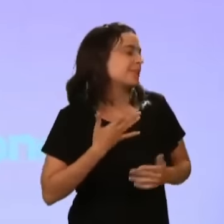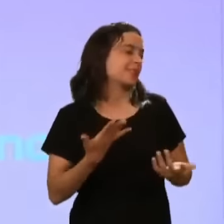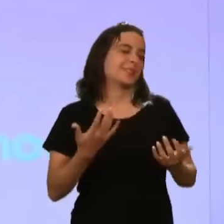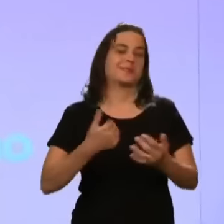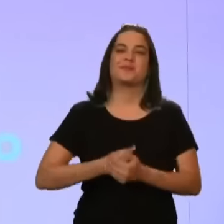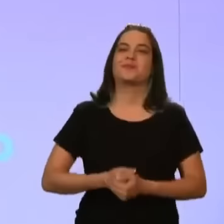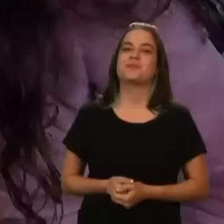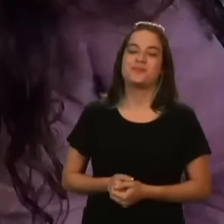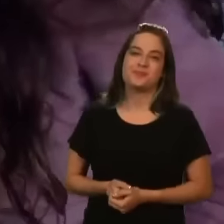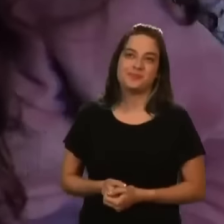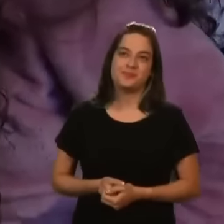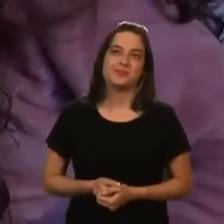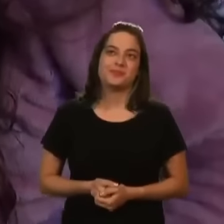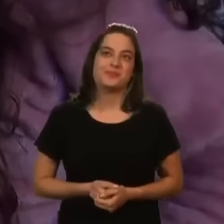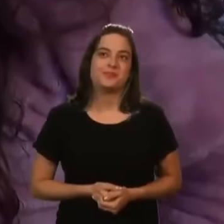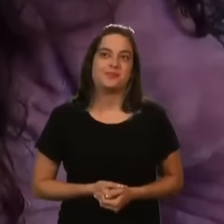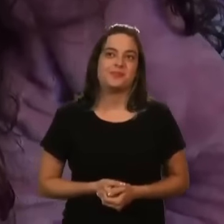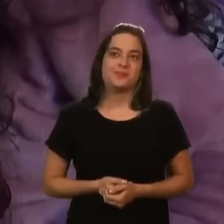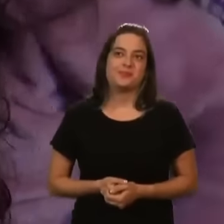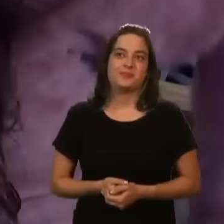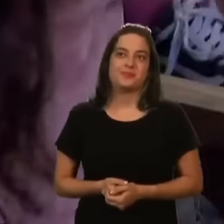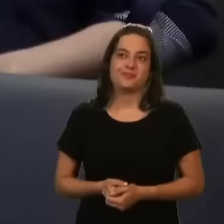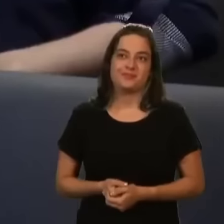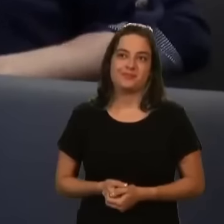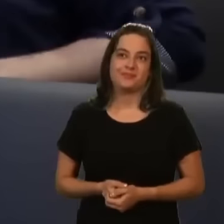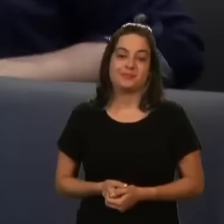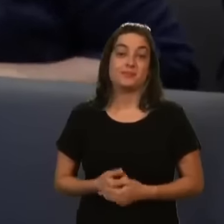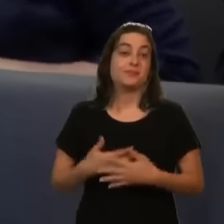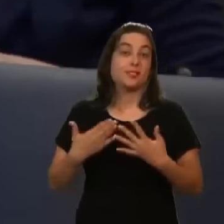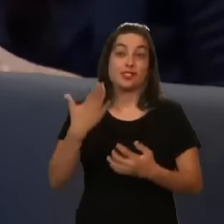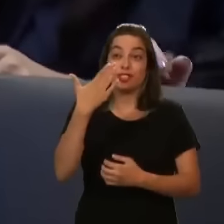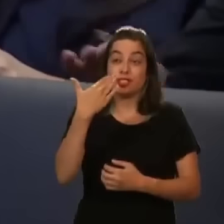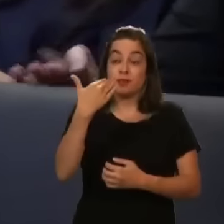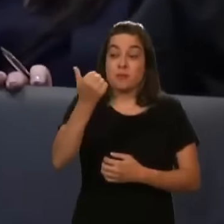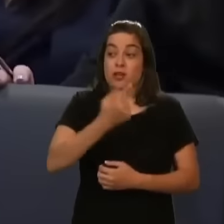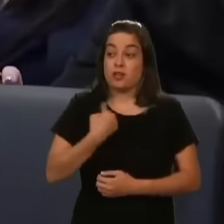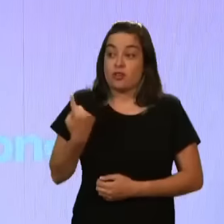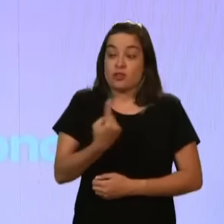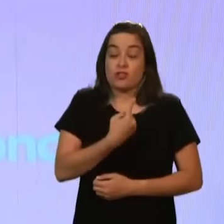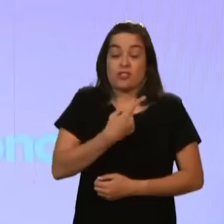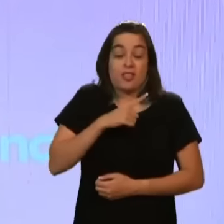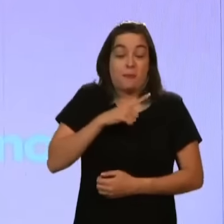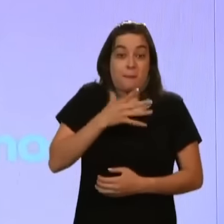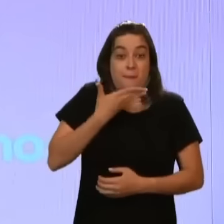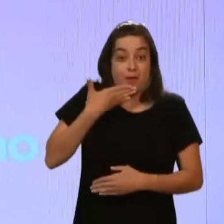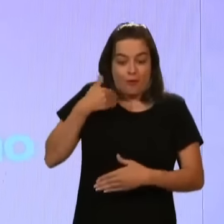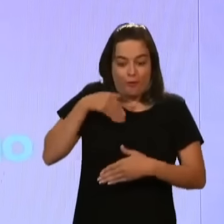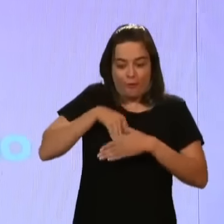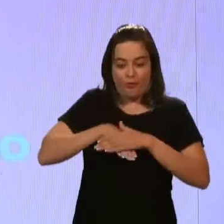Kimberlitinha, que chama para fora o que há de melhor em mim.